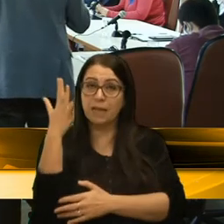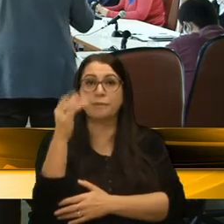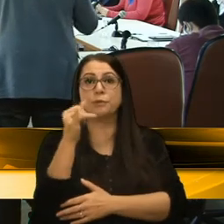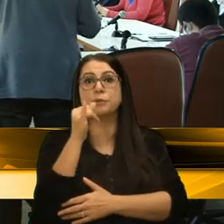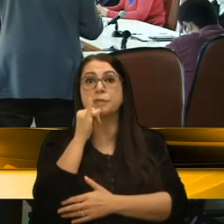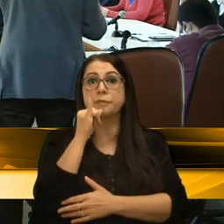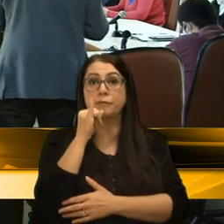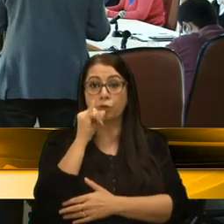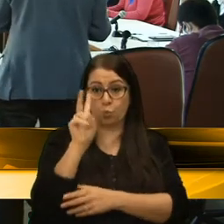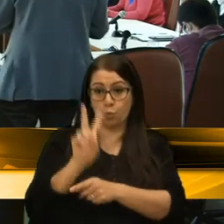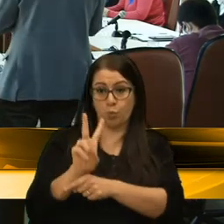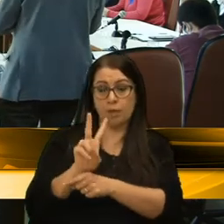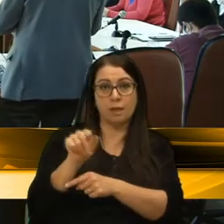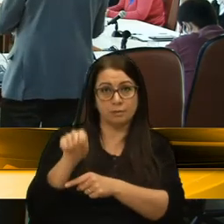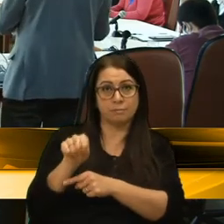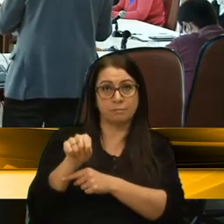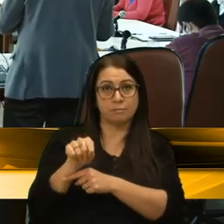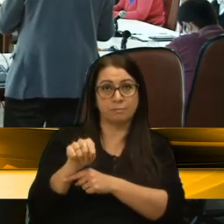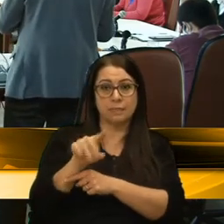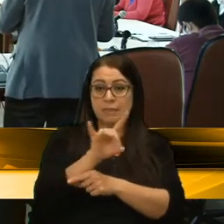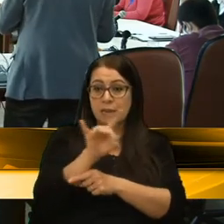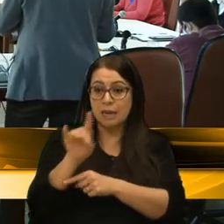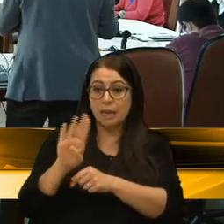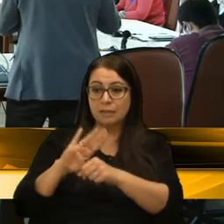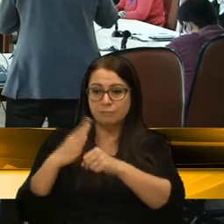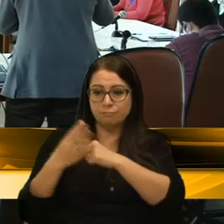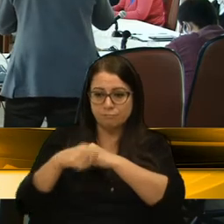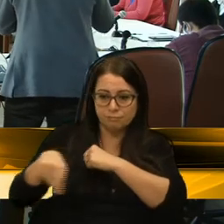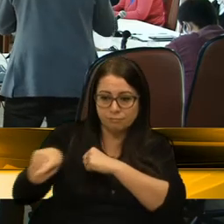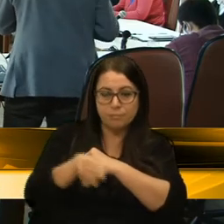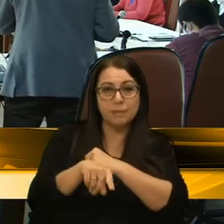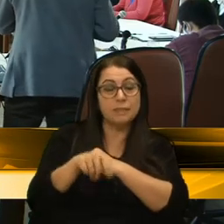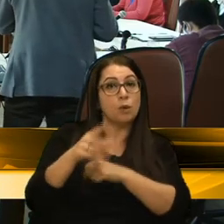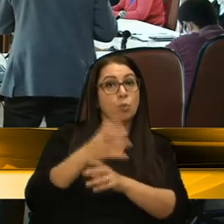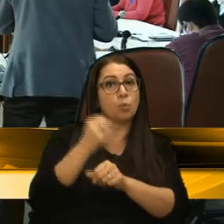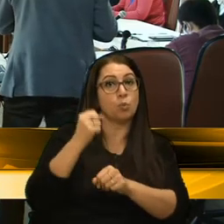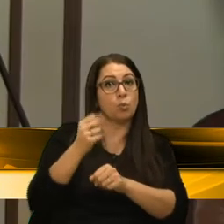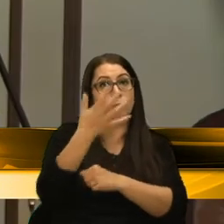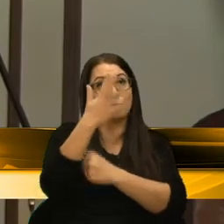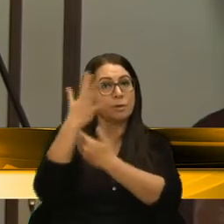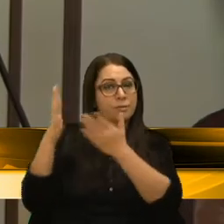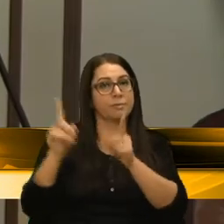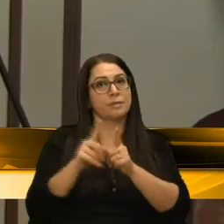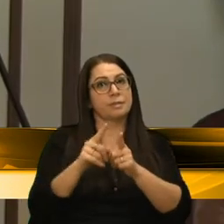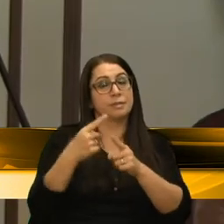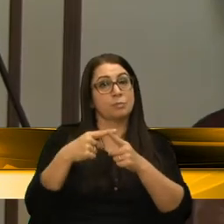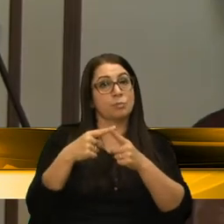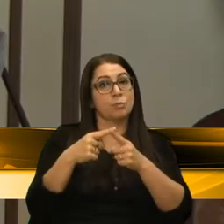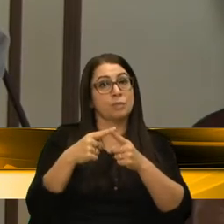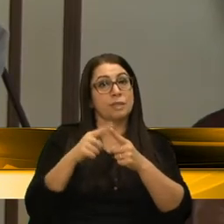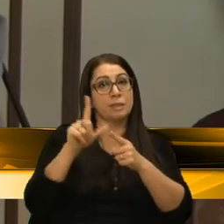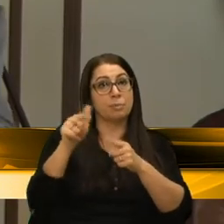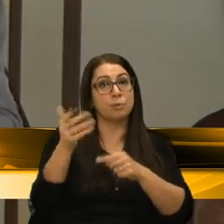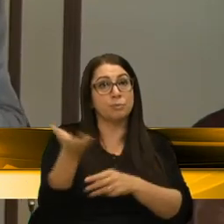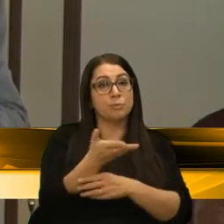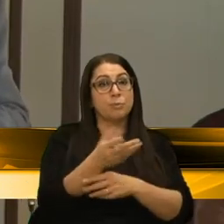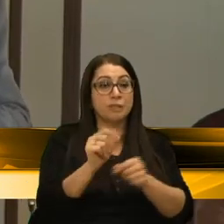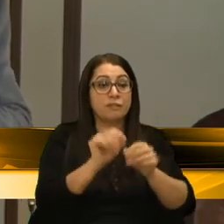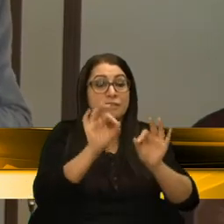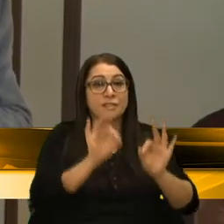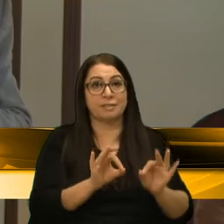forem preservadas em cima de cada lote, será o lucro para a natureza, porque a compensação já estará